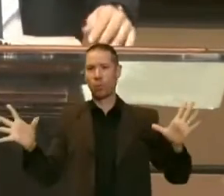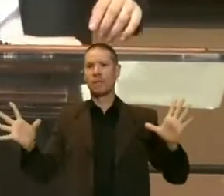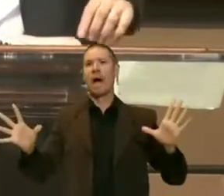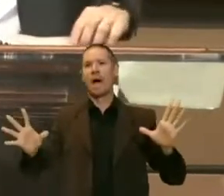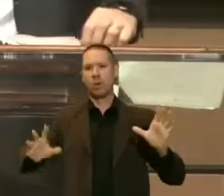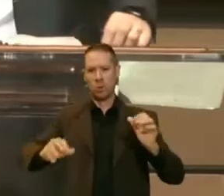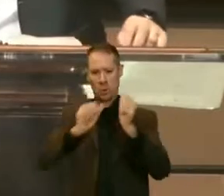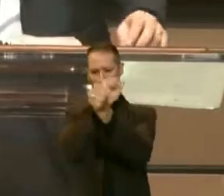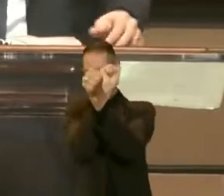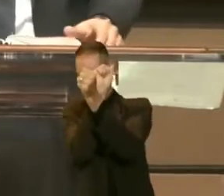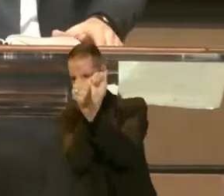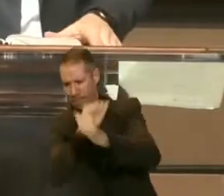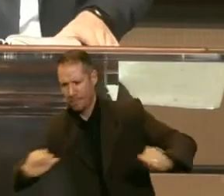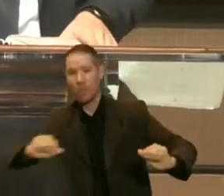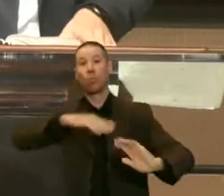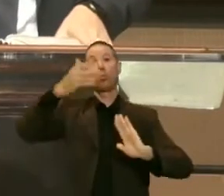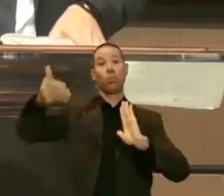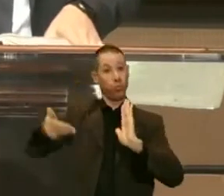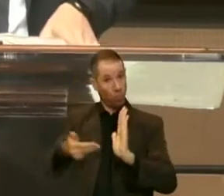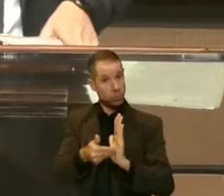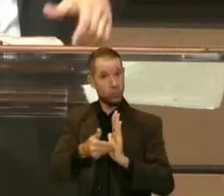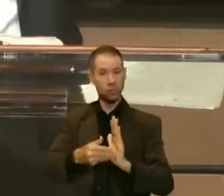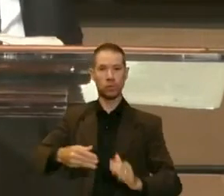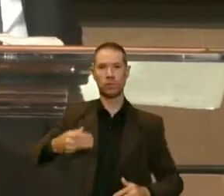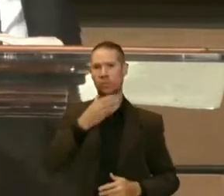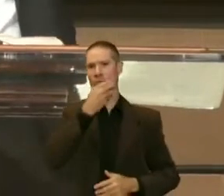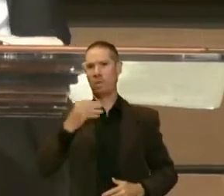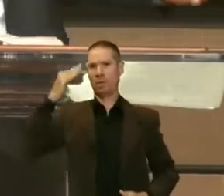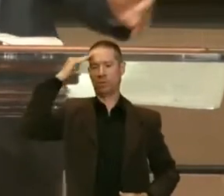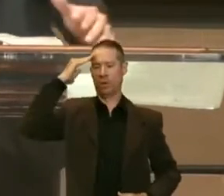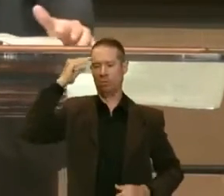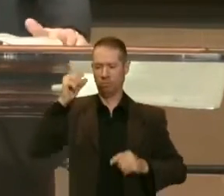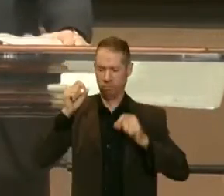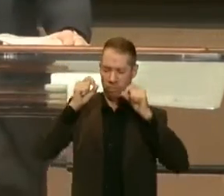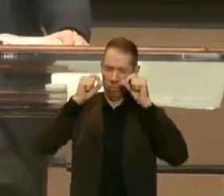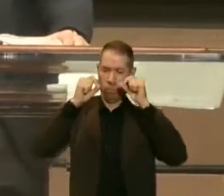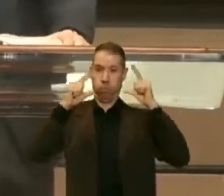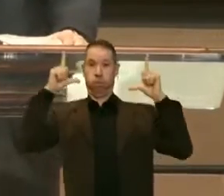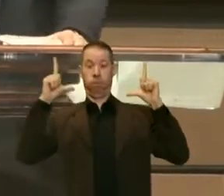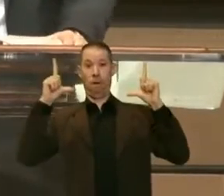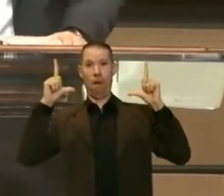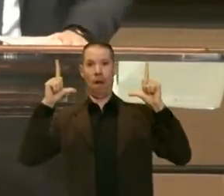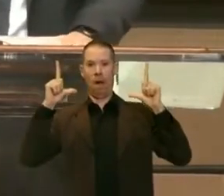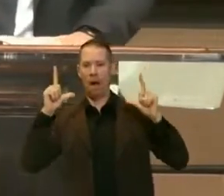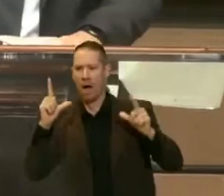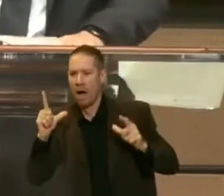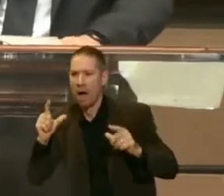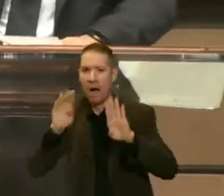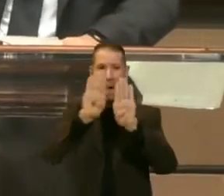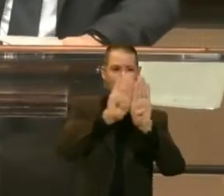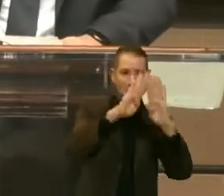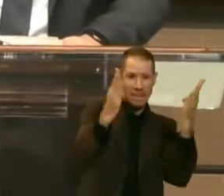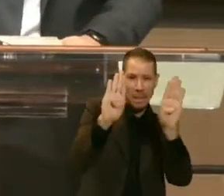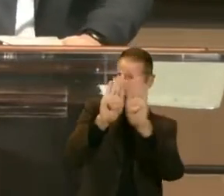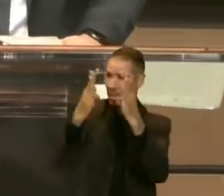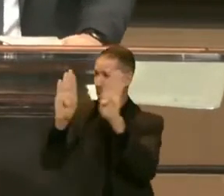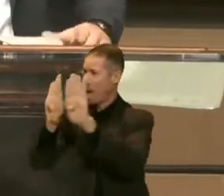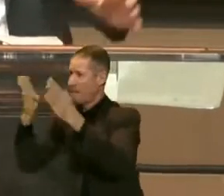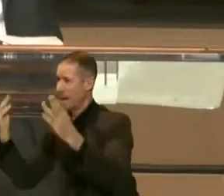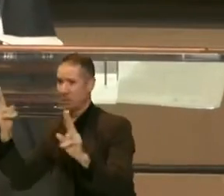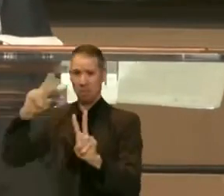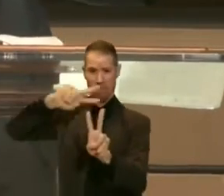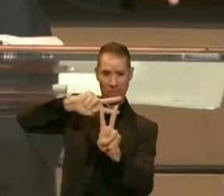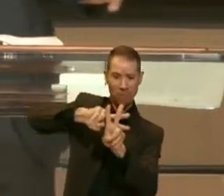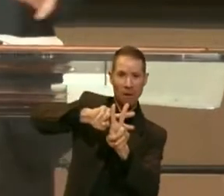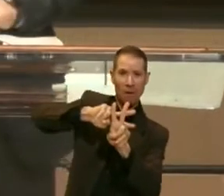cadeias de todos. O carcereiro despertou do sono e vendo abertas as portas do